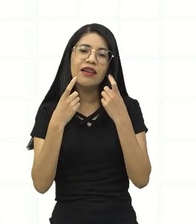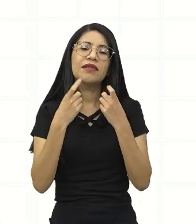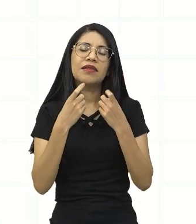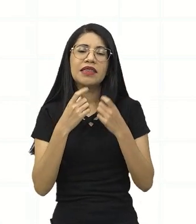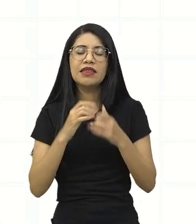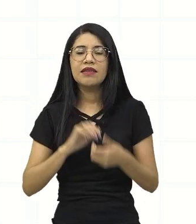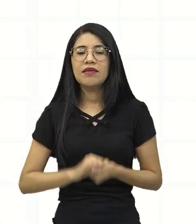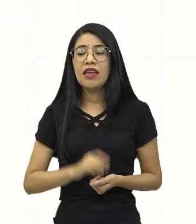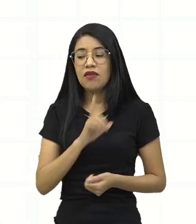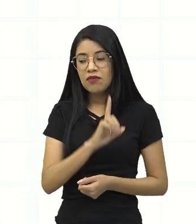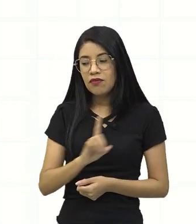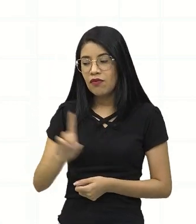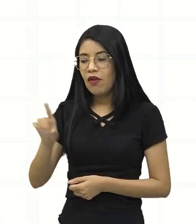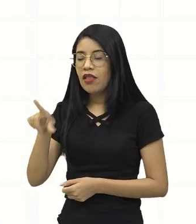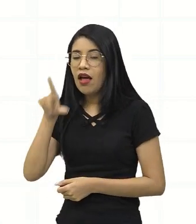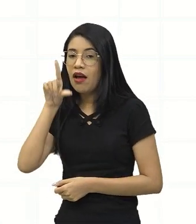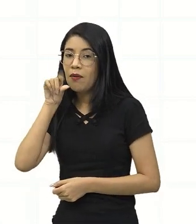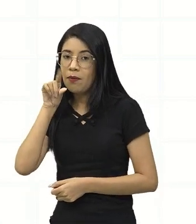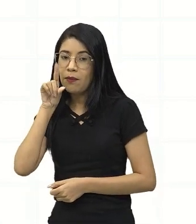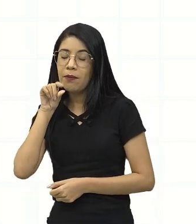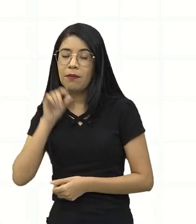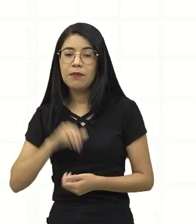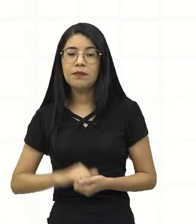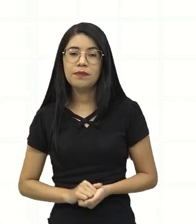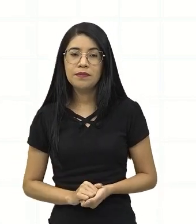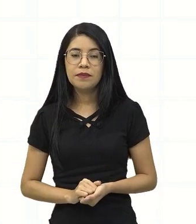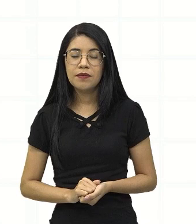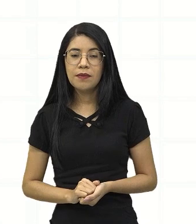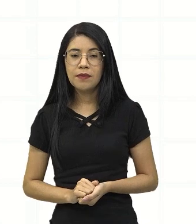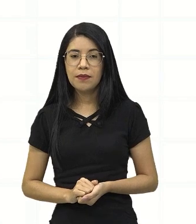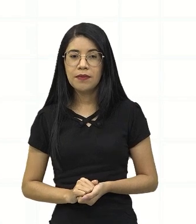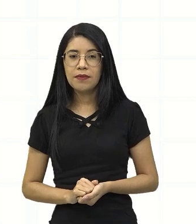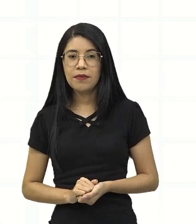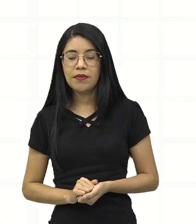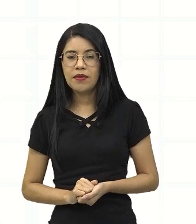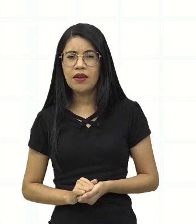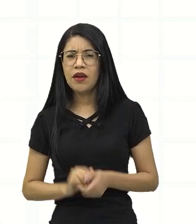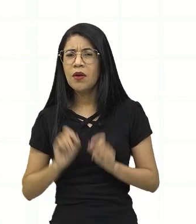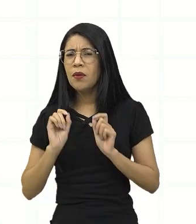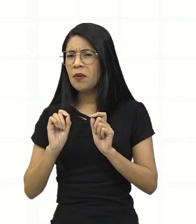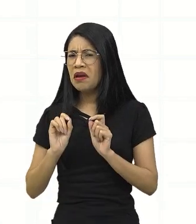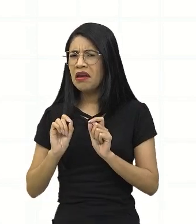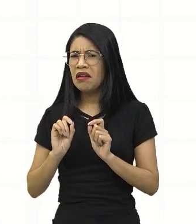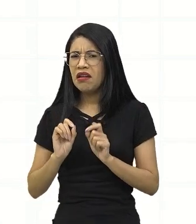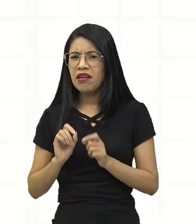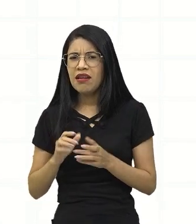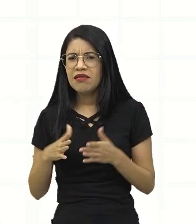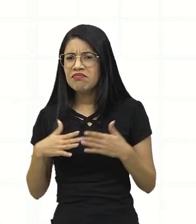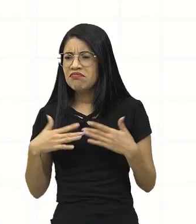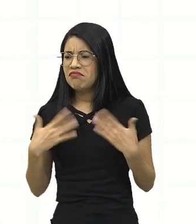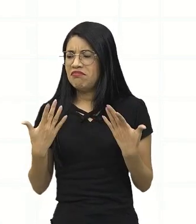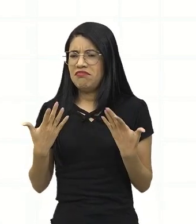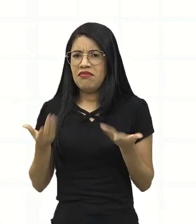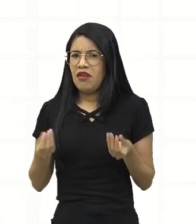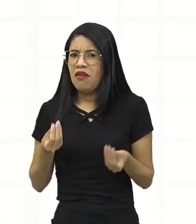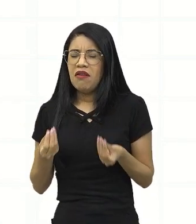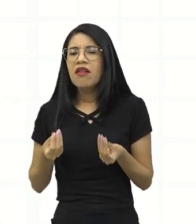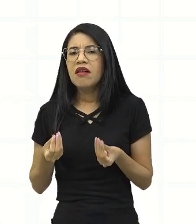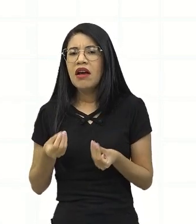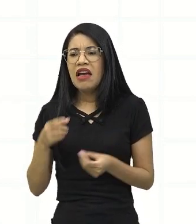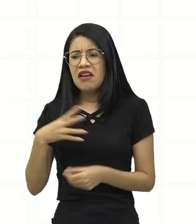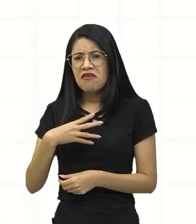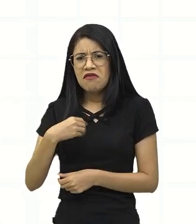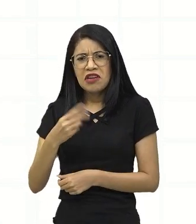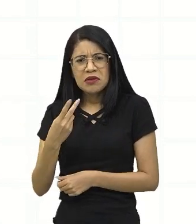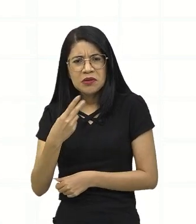foi ajustar contas com a rainha das aves. Quê? Disse esta admirada. Eram teus